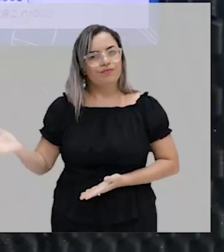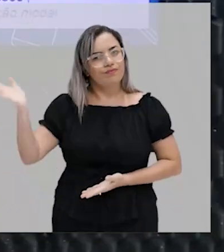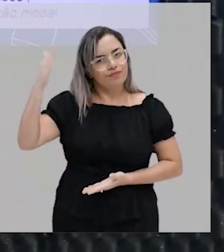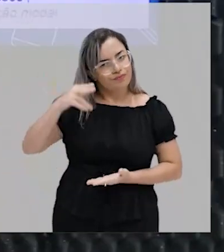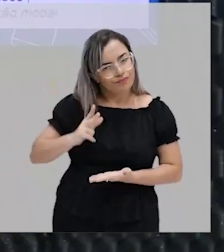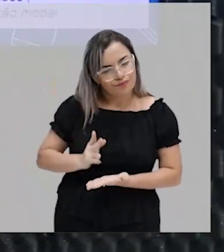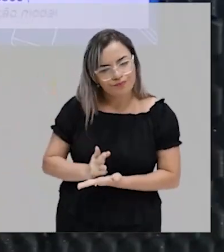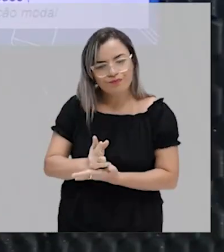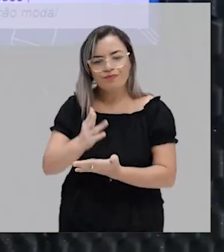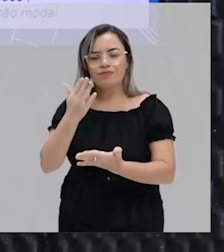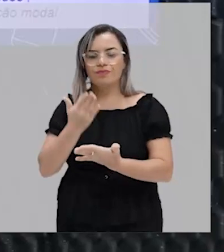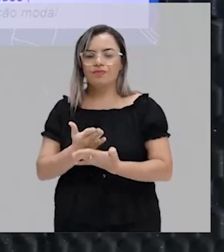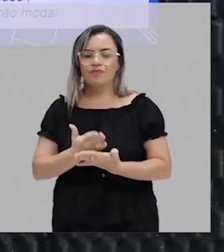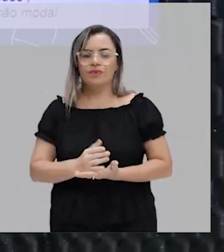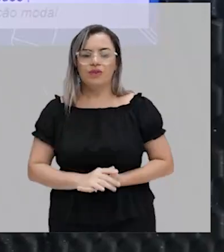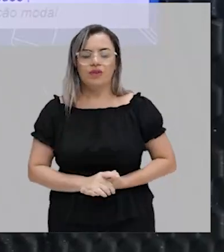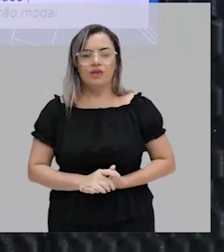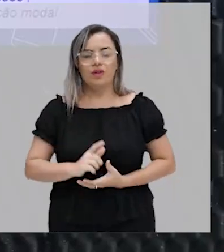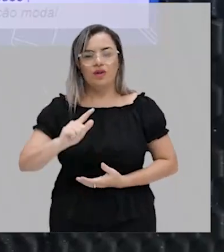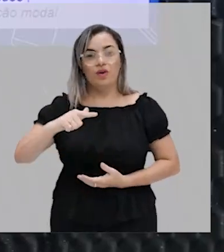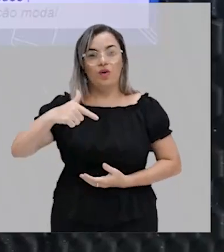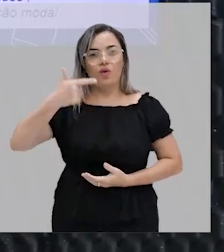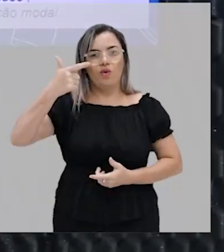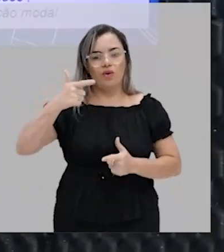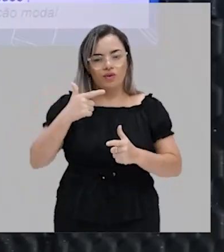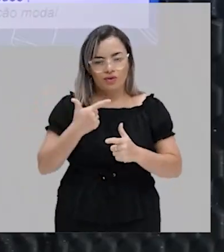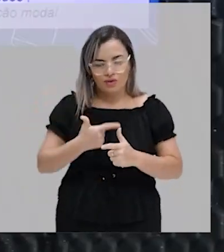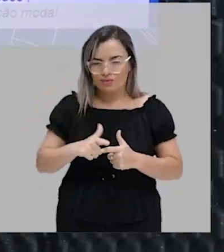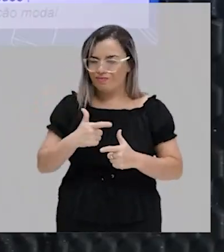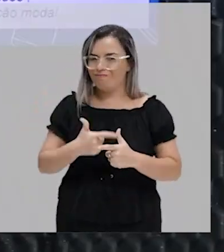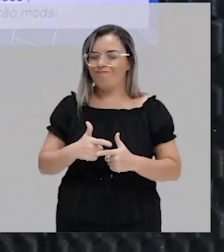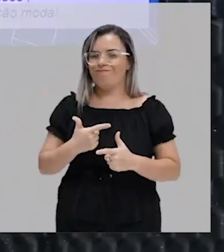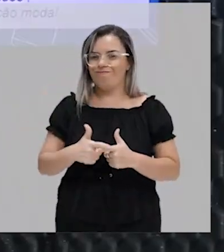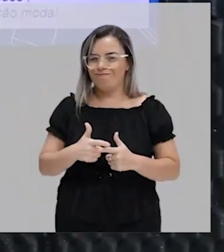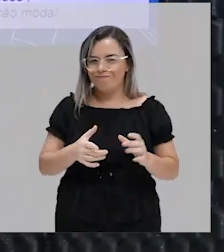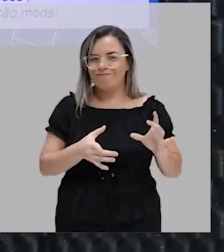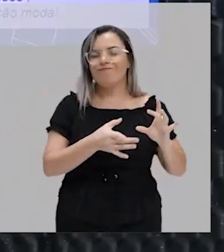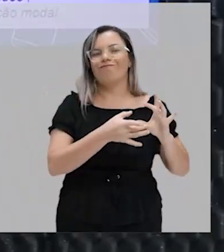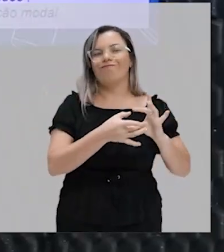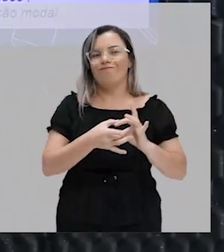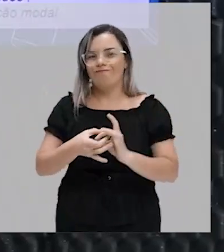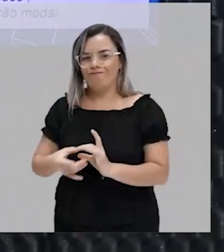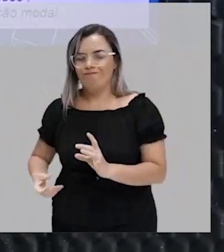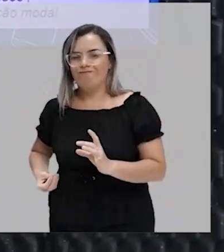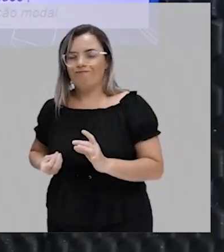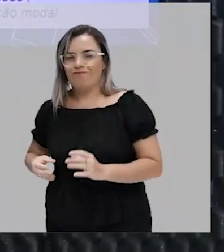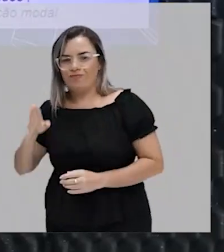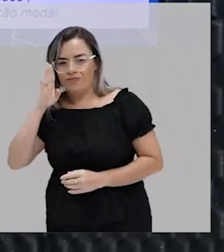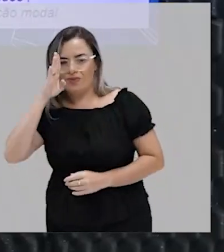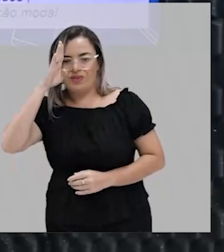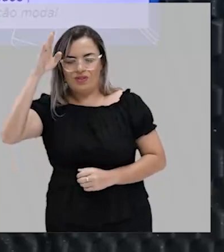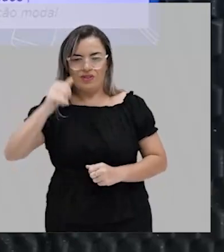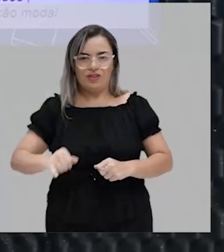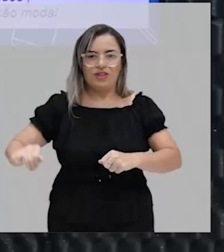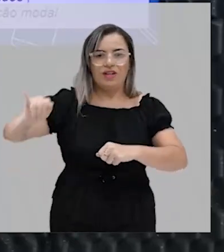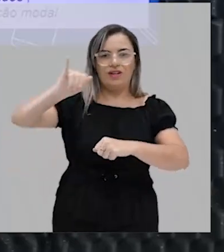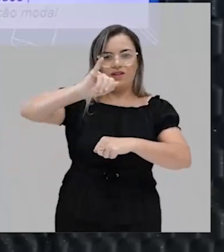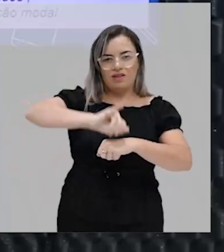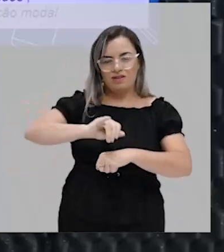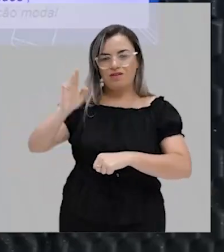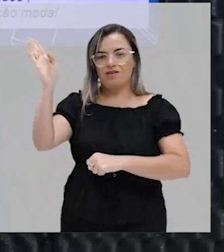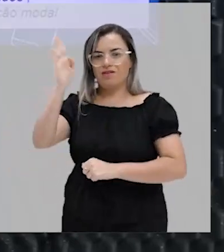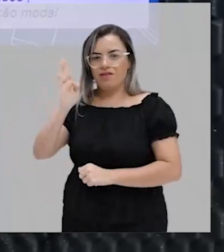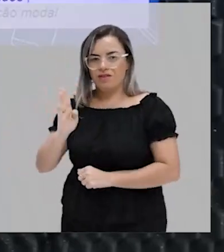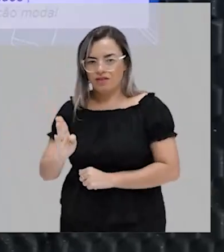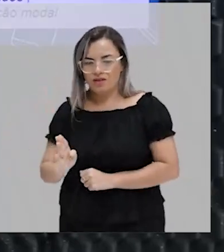Evoluindo, uma outra problemática, essa daqui é muito presente, principalmente nas capitais brasileiras, que, como eu